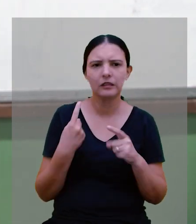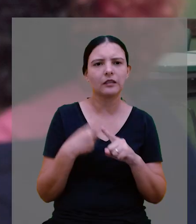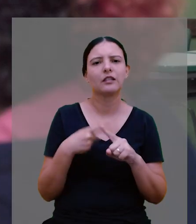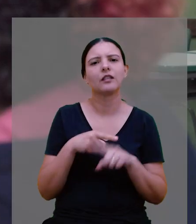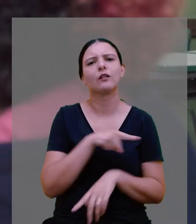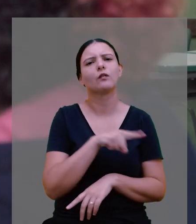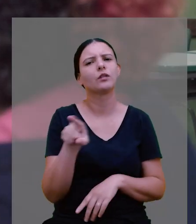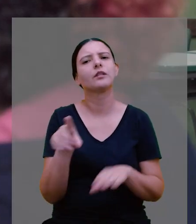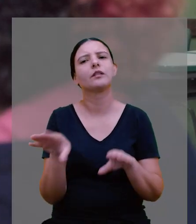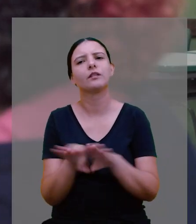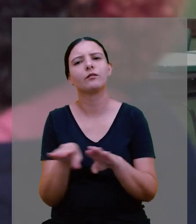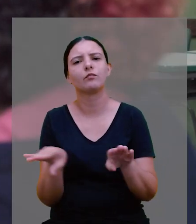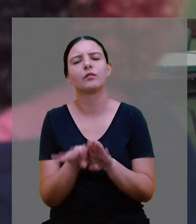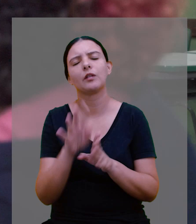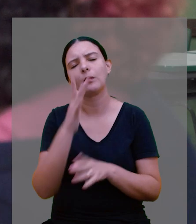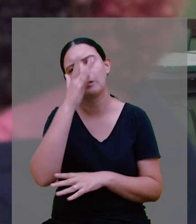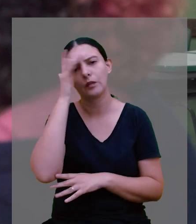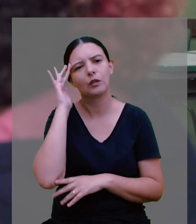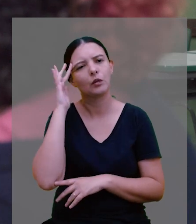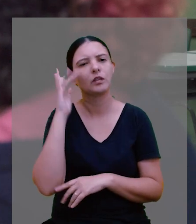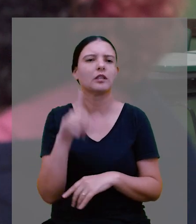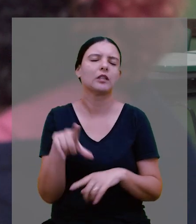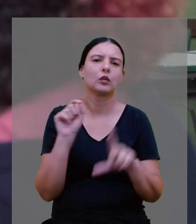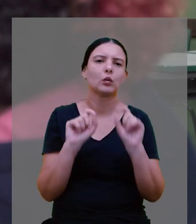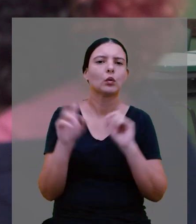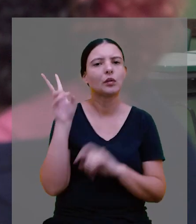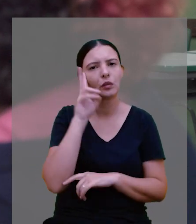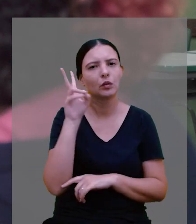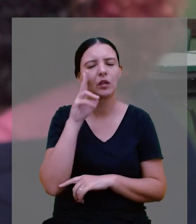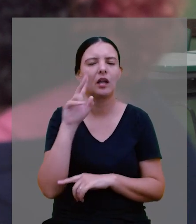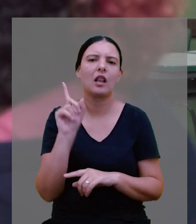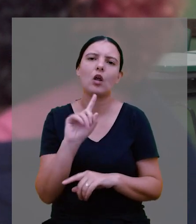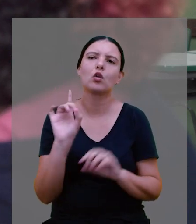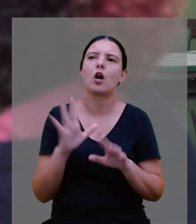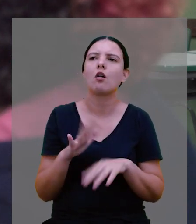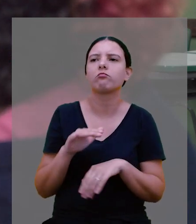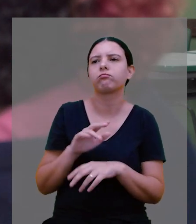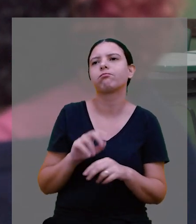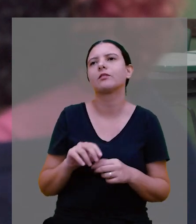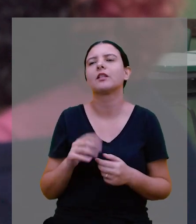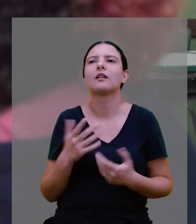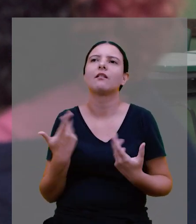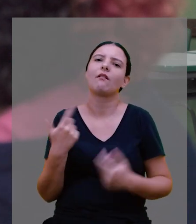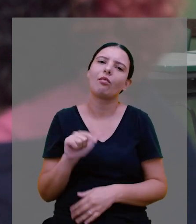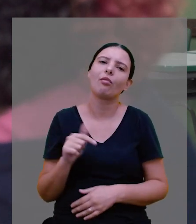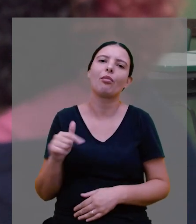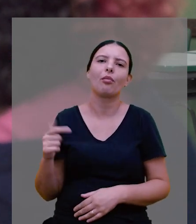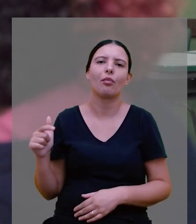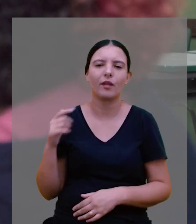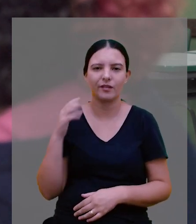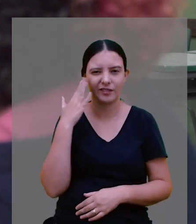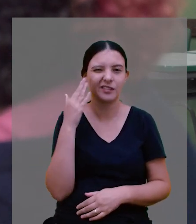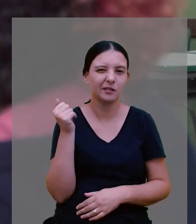serem sujeitos e senhores das histórias de vocês, e não reféns das histórias e das repetições, sabe?